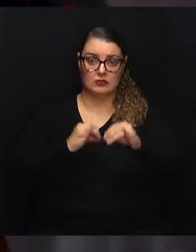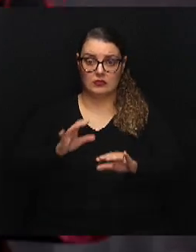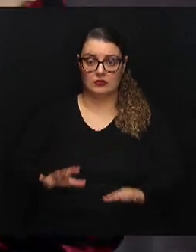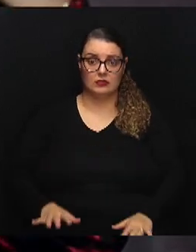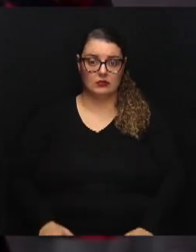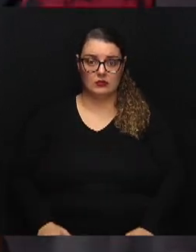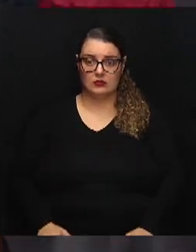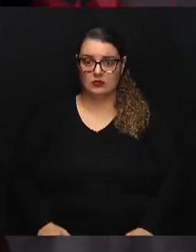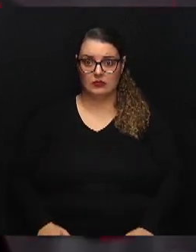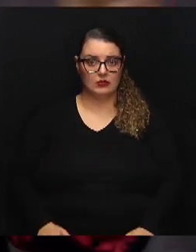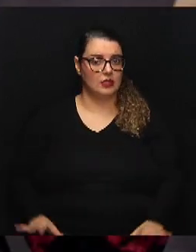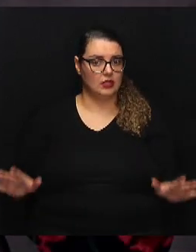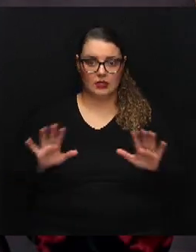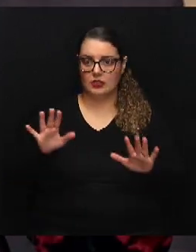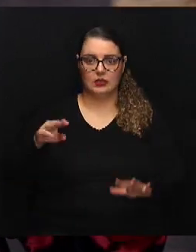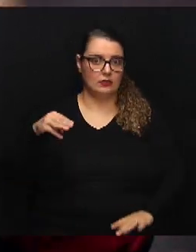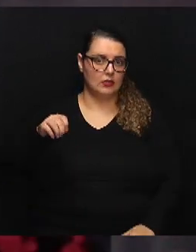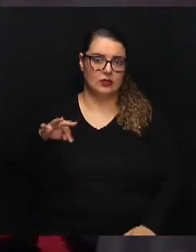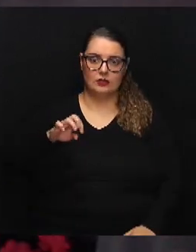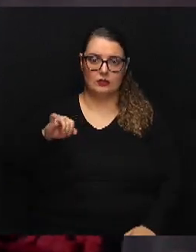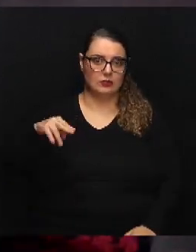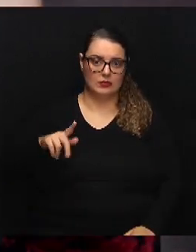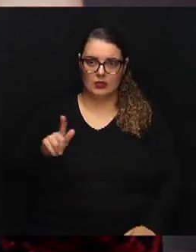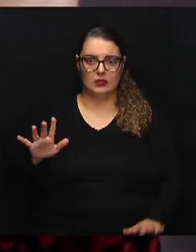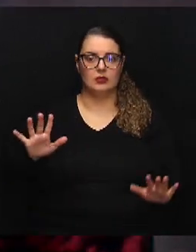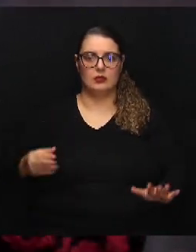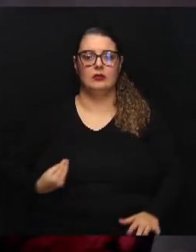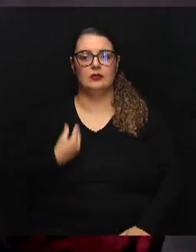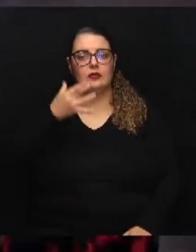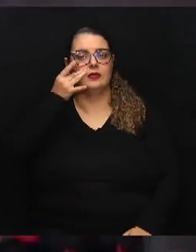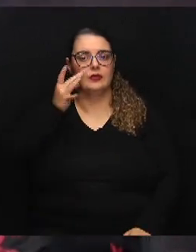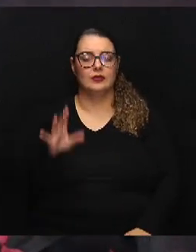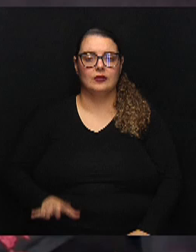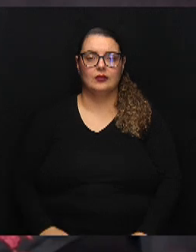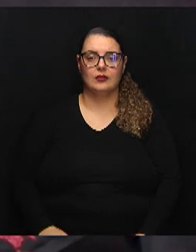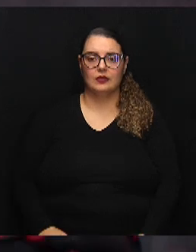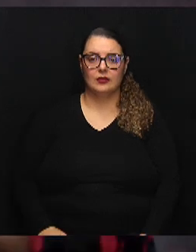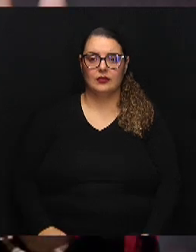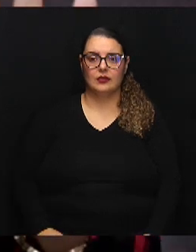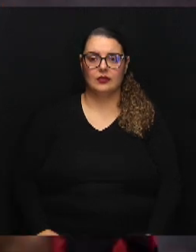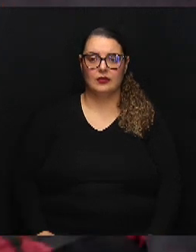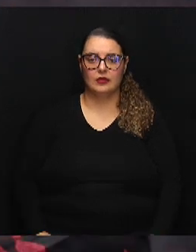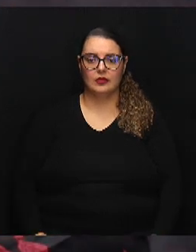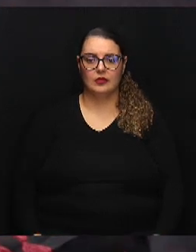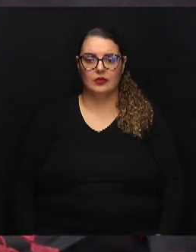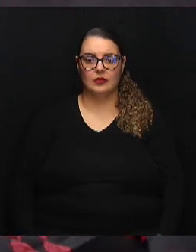não, pelo Meet não vai rolar, é melhor estar presencial mesmo, o erro é mais, a probabilidade de erro é